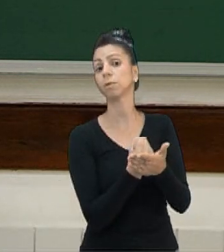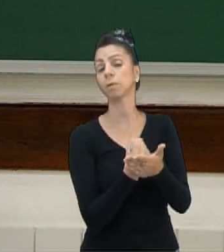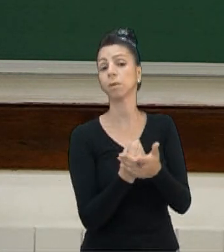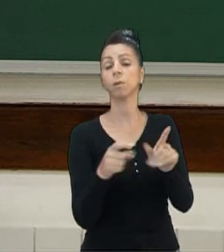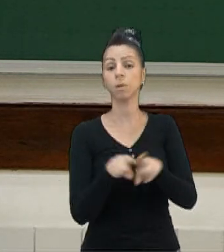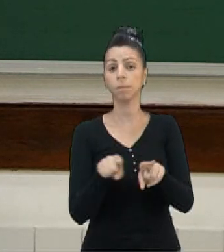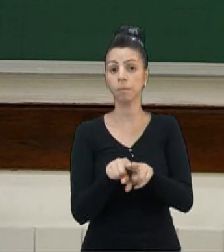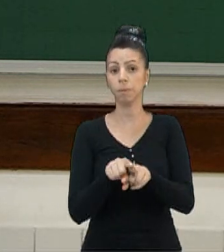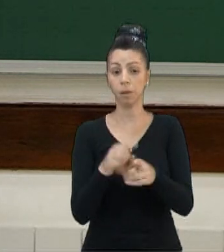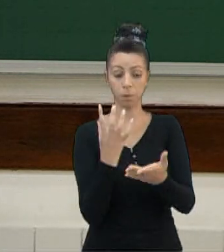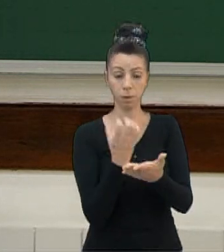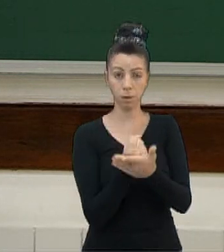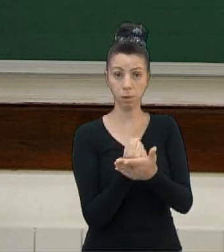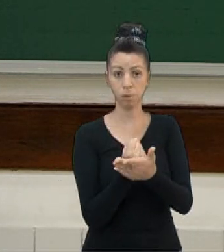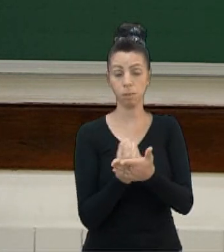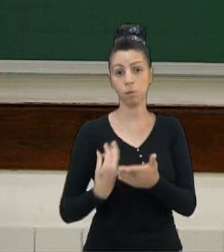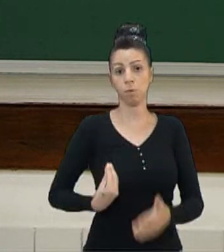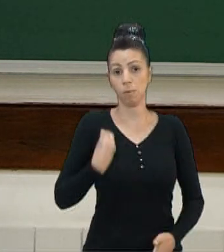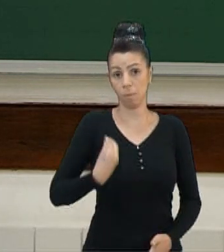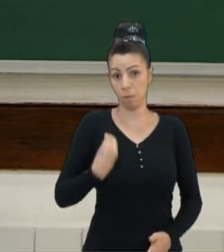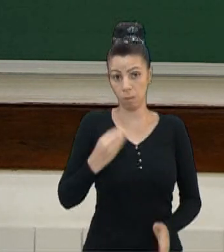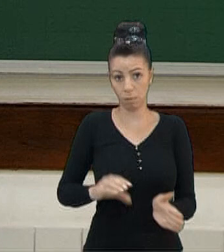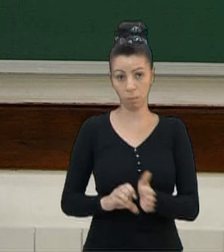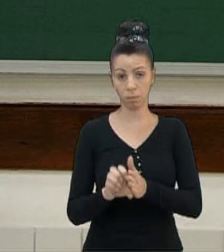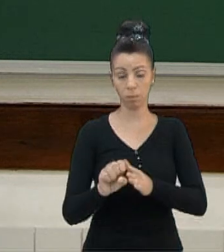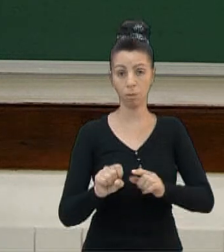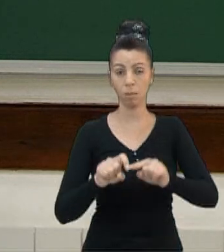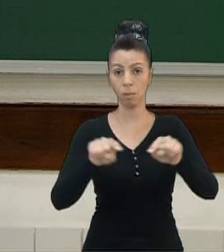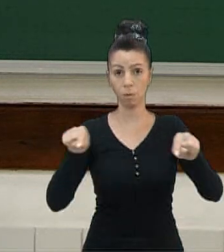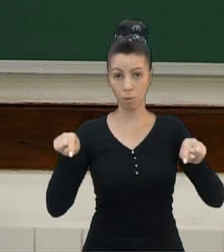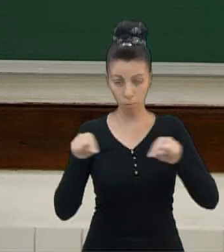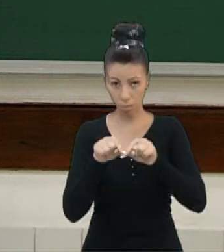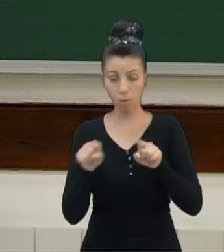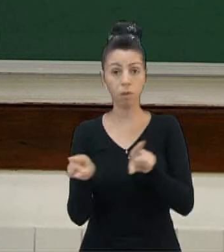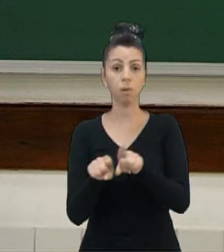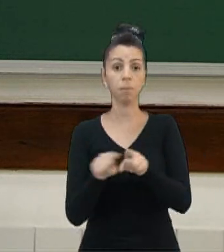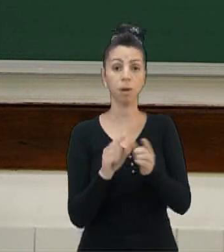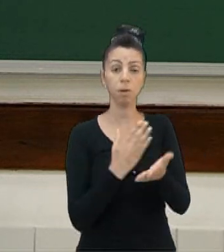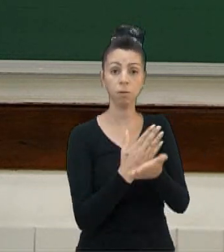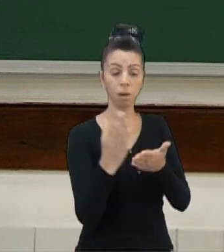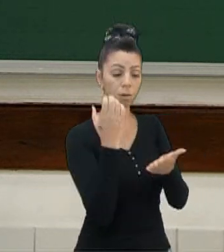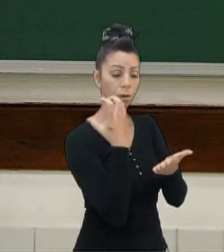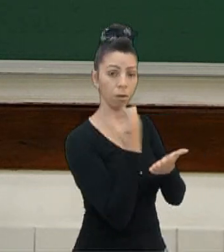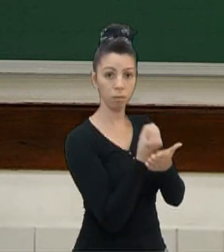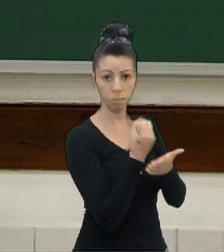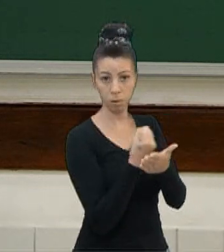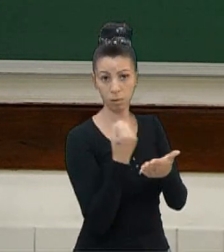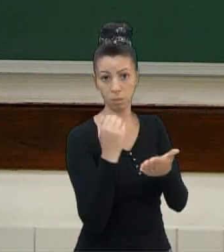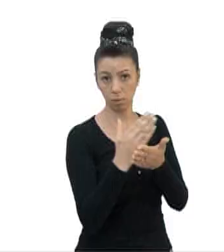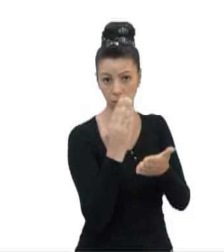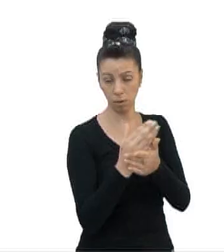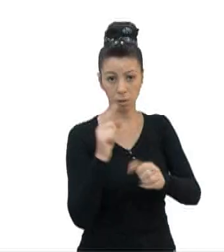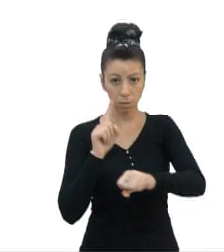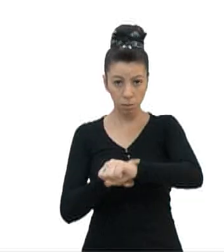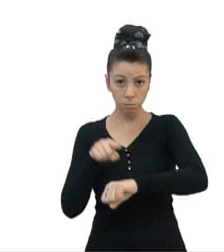Google Class aí da sua presença na aula e já vai anotando aí as respostinhas no seu caderno, tá? Tempo para você.